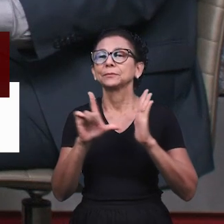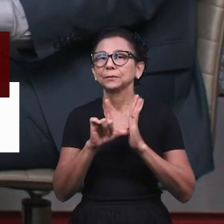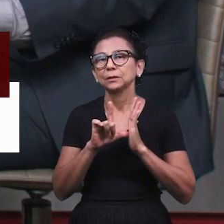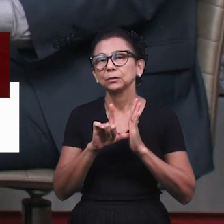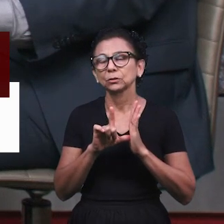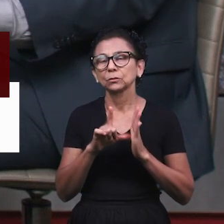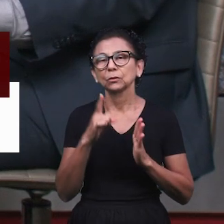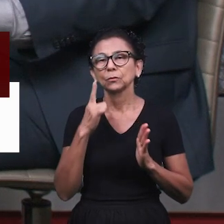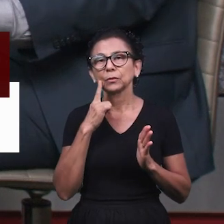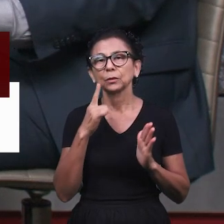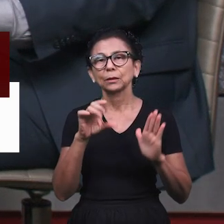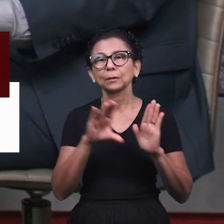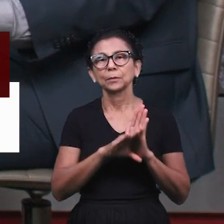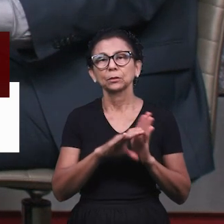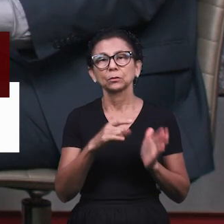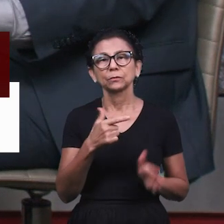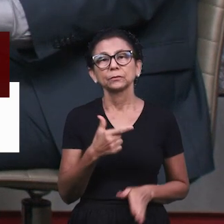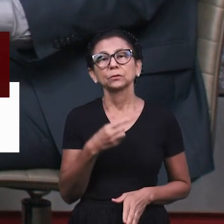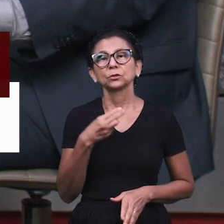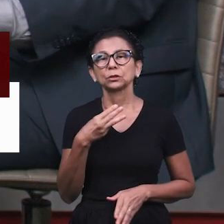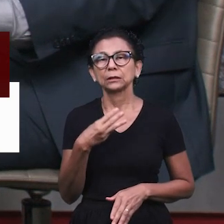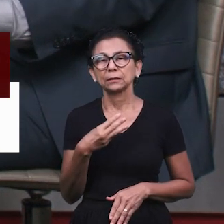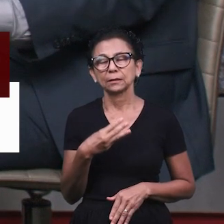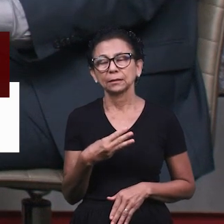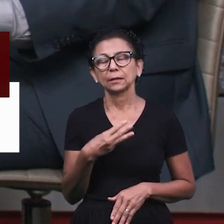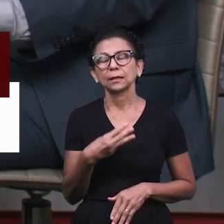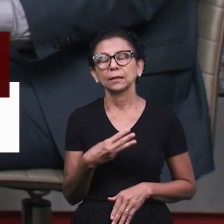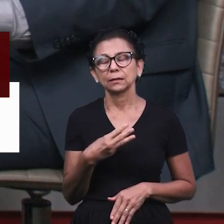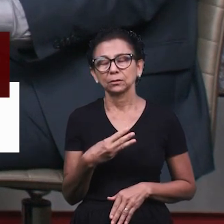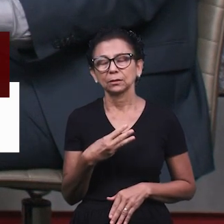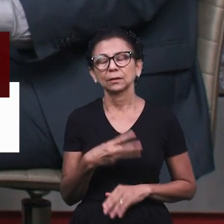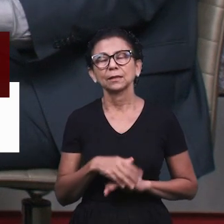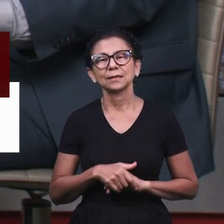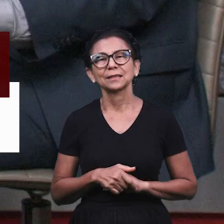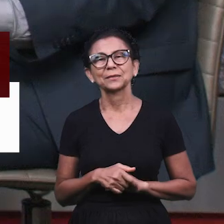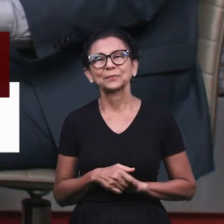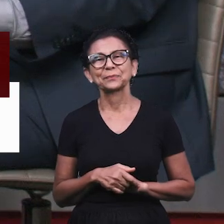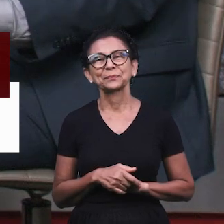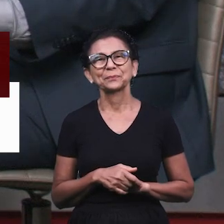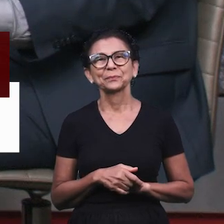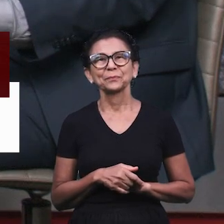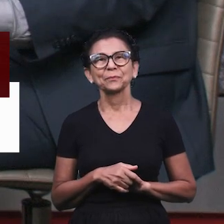ao capítulo 23, Levítico capítulo 23,